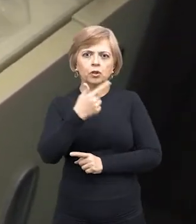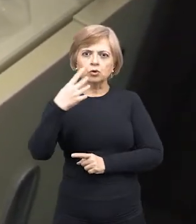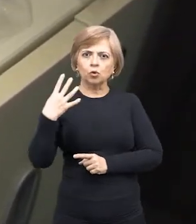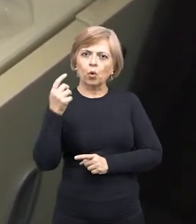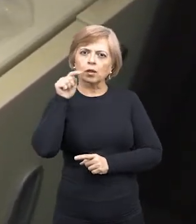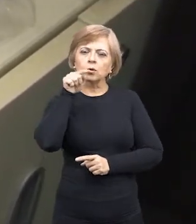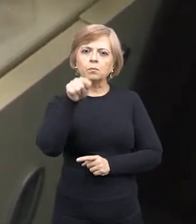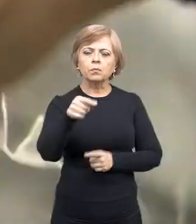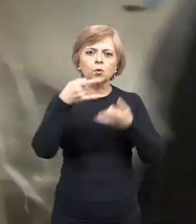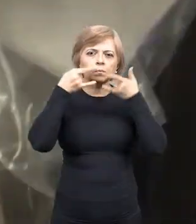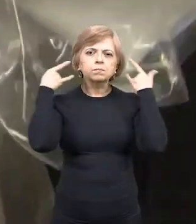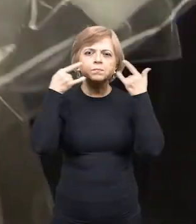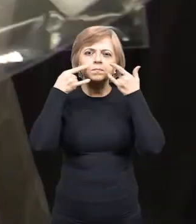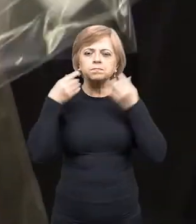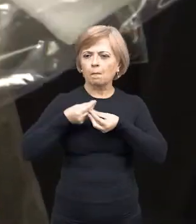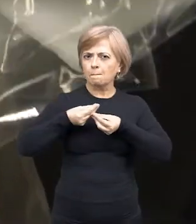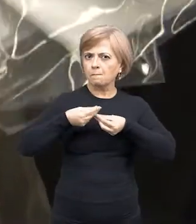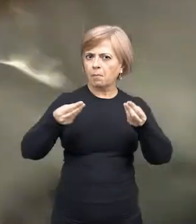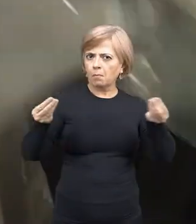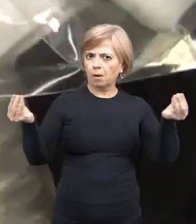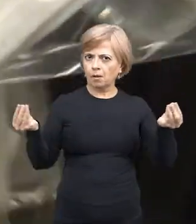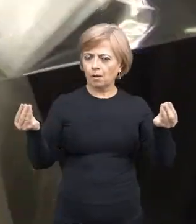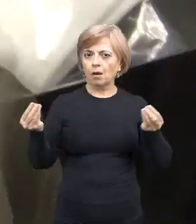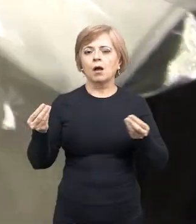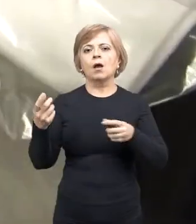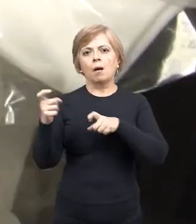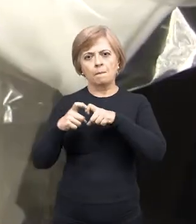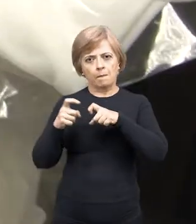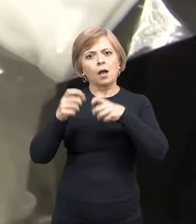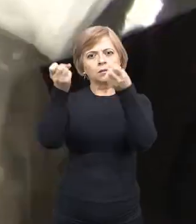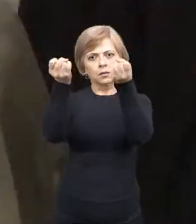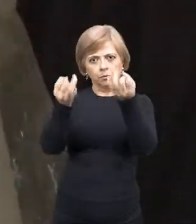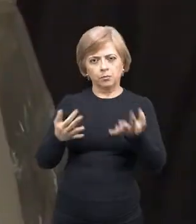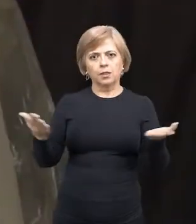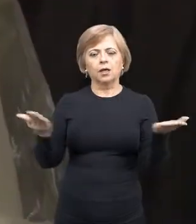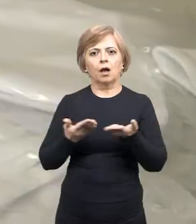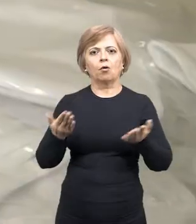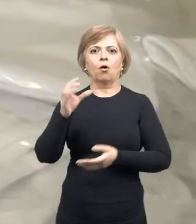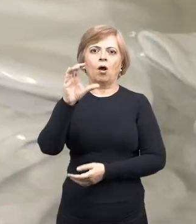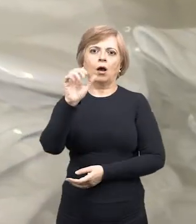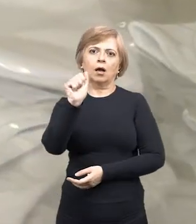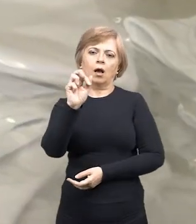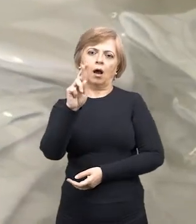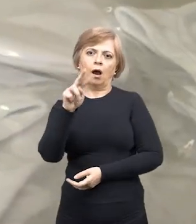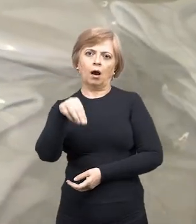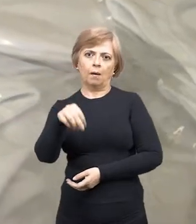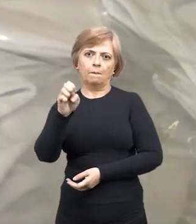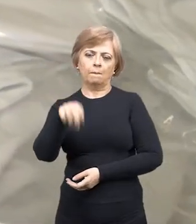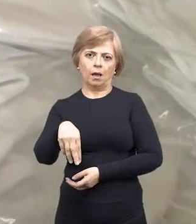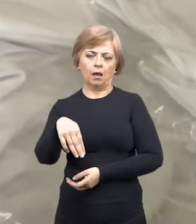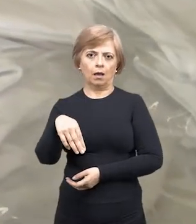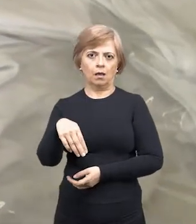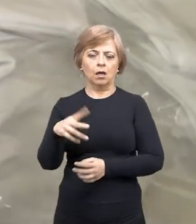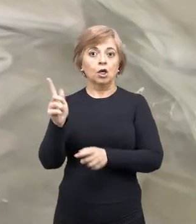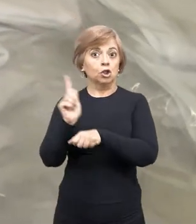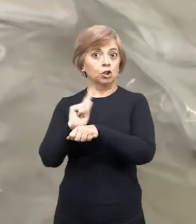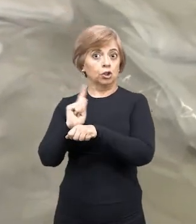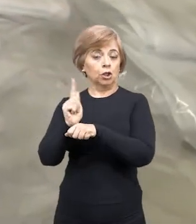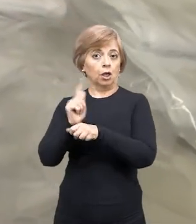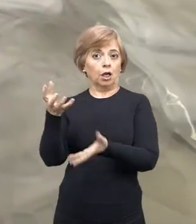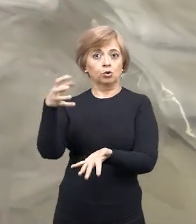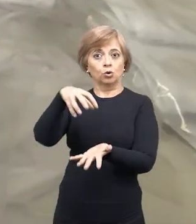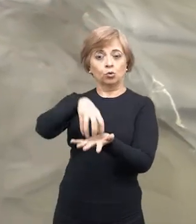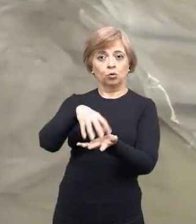mil máscaras, como explica a médica Carmen Lúcia Alves da Costa, gerente do Núcleo de Saúde Ocupacional